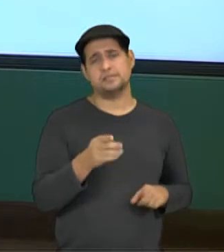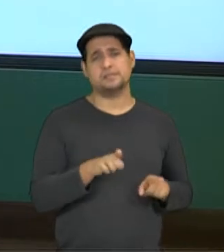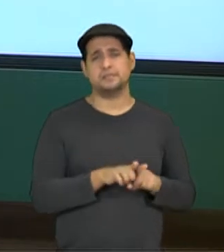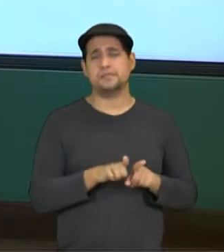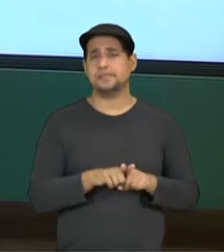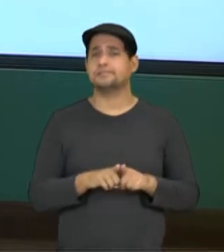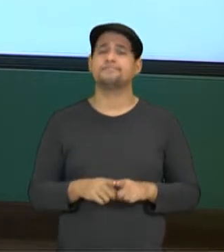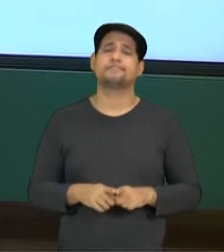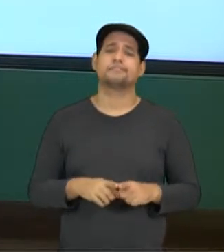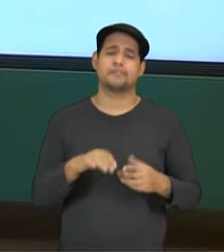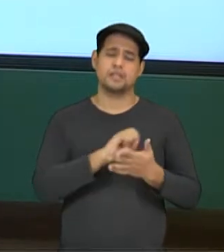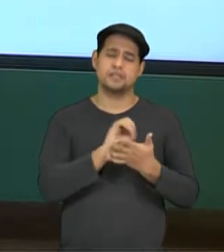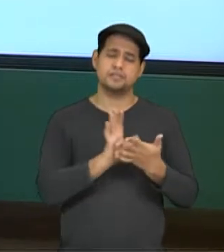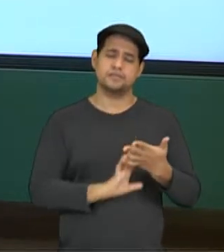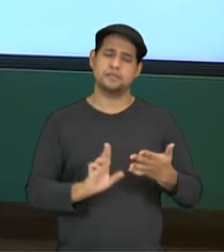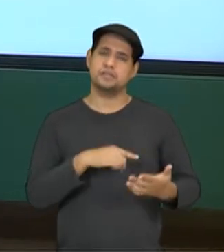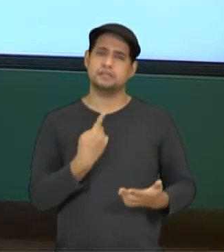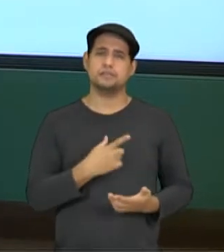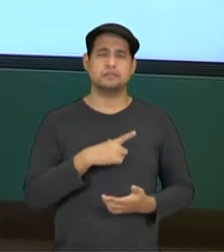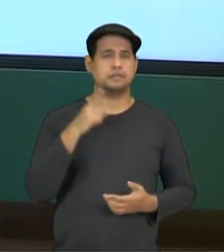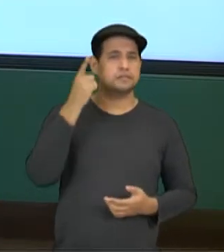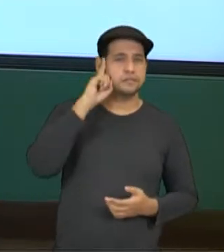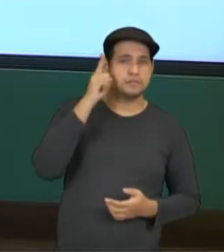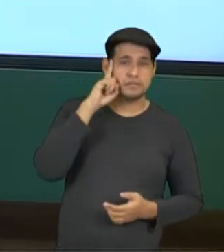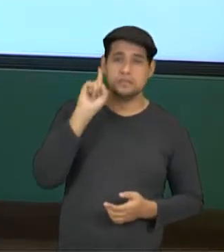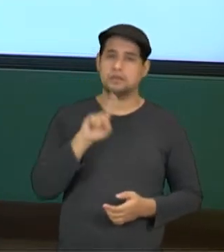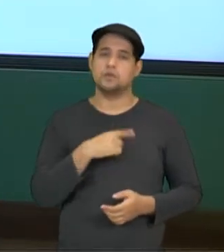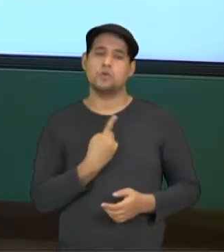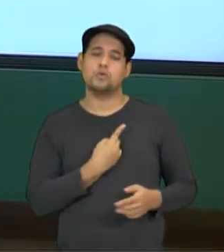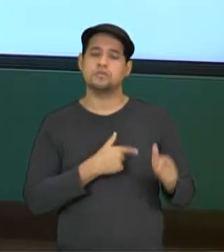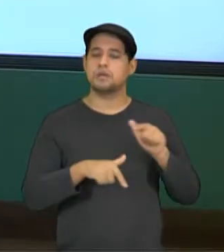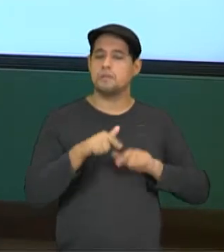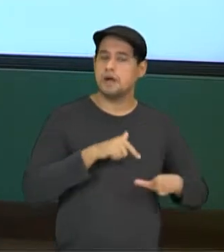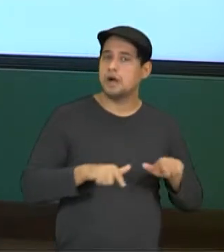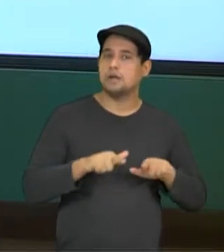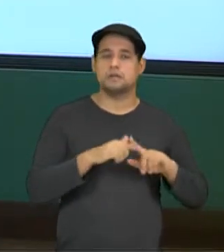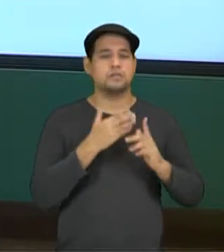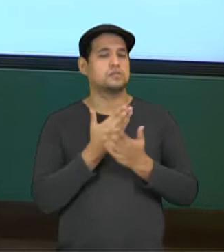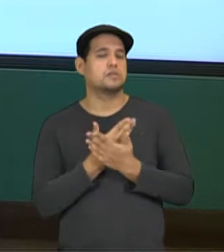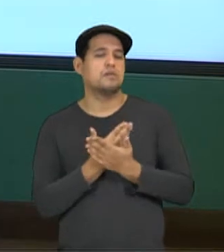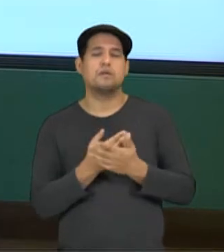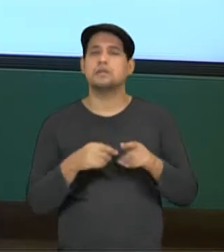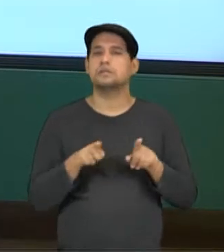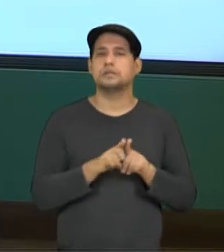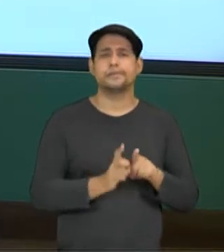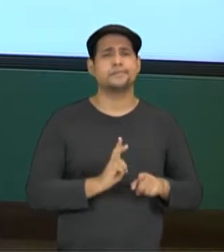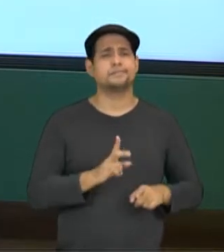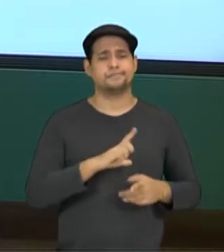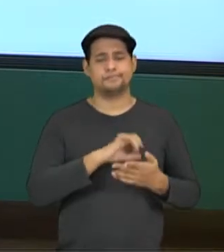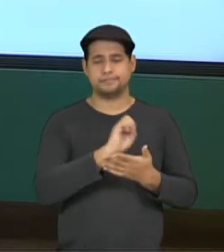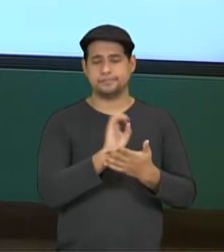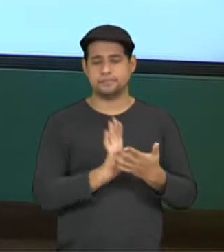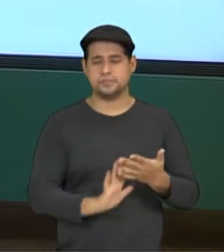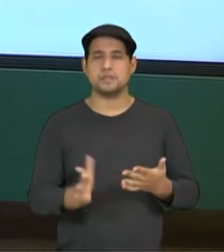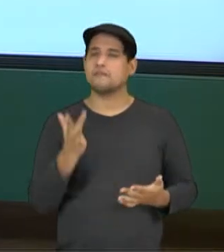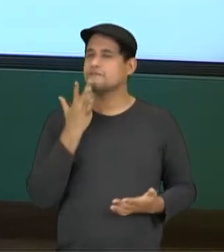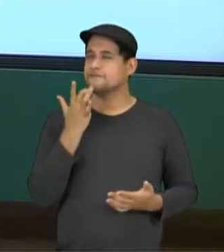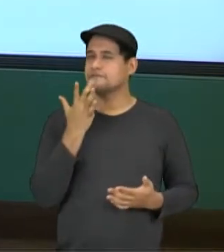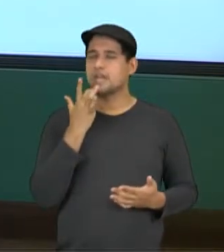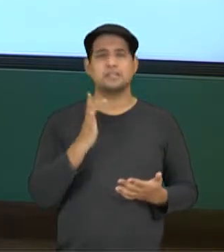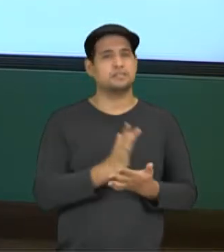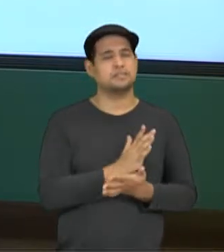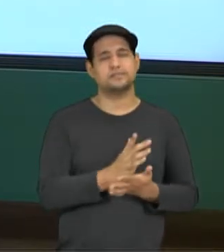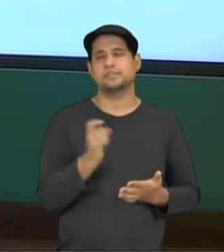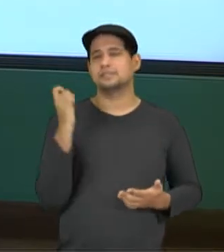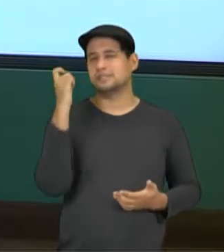você, né? As tarefas que nós temos no nosso dia a dia, no nosso trabalho, na escola, né? São tarefas às vezes fáceis, às vezes